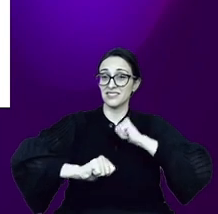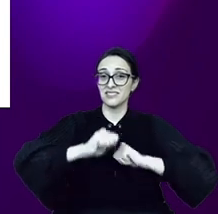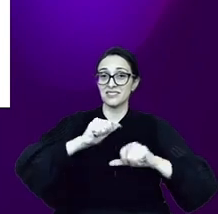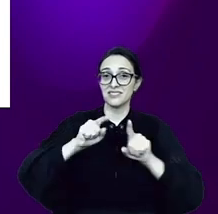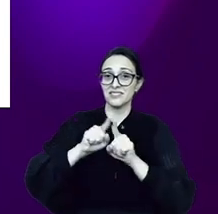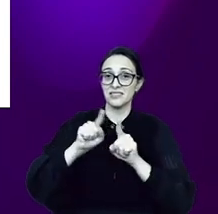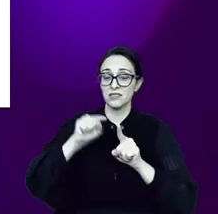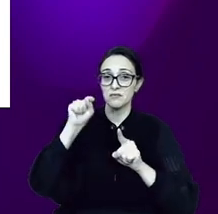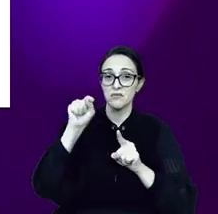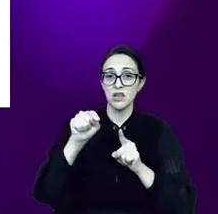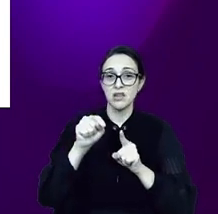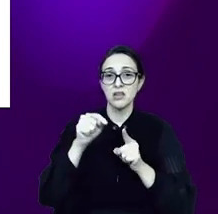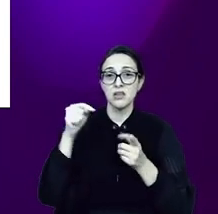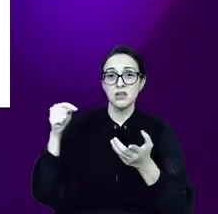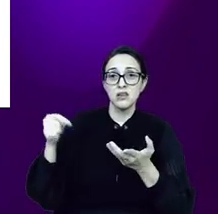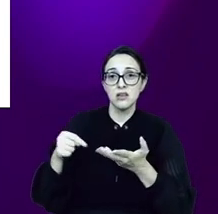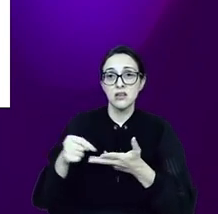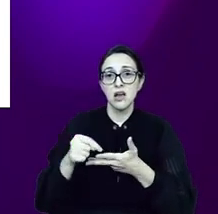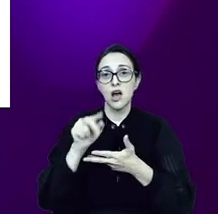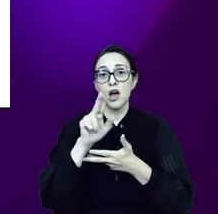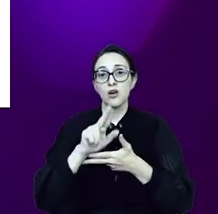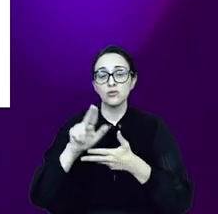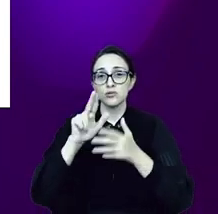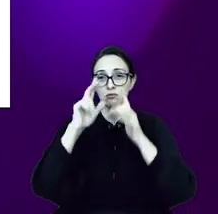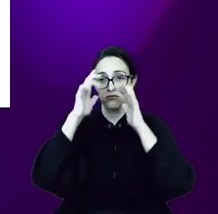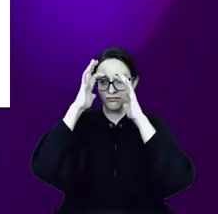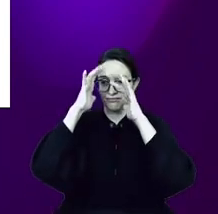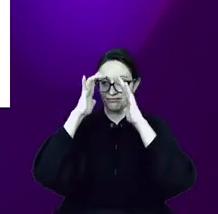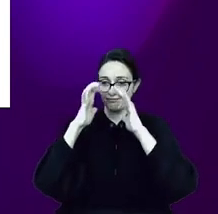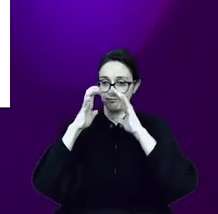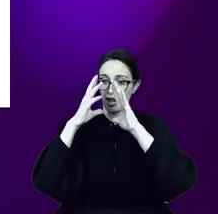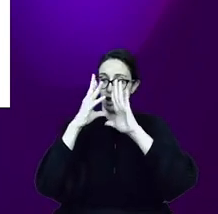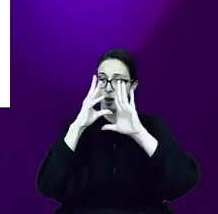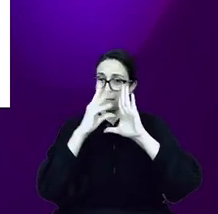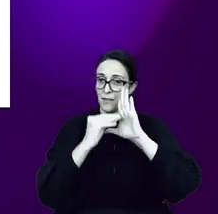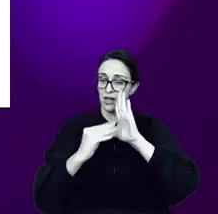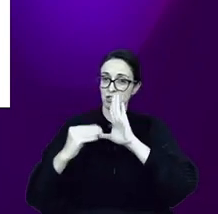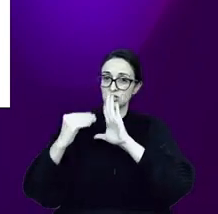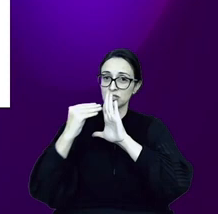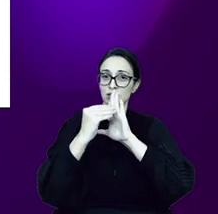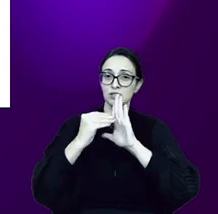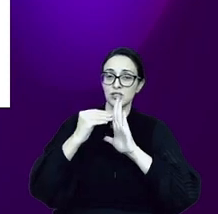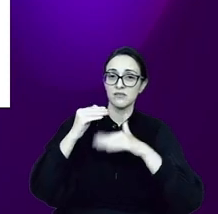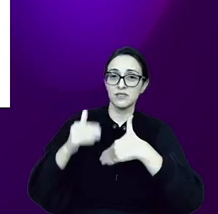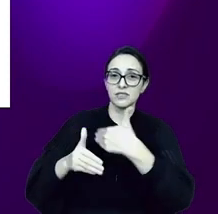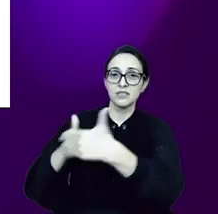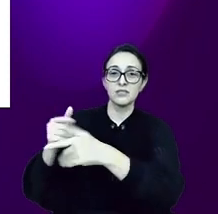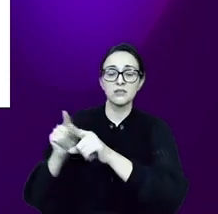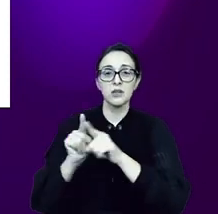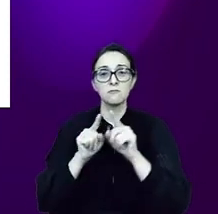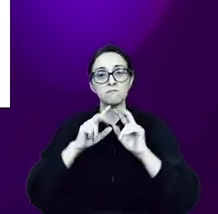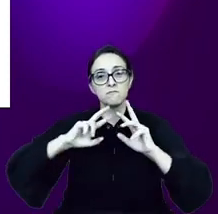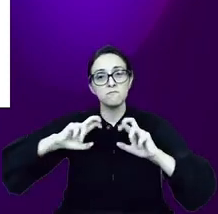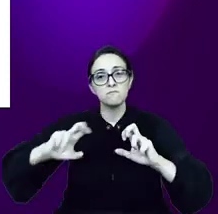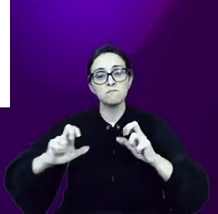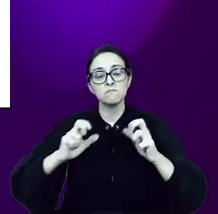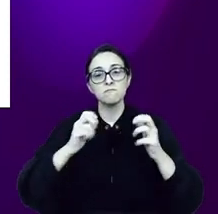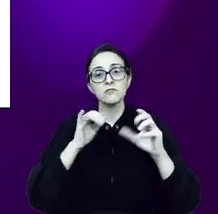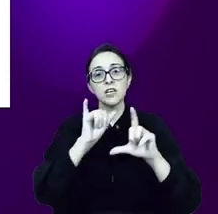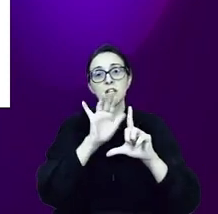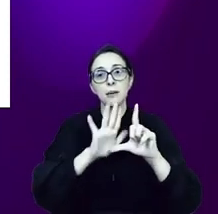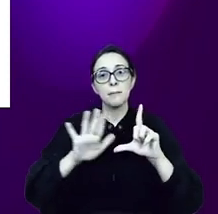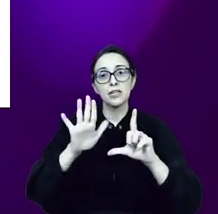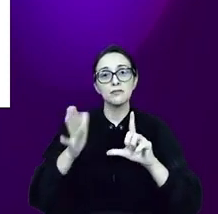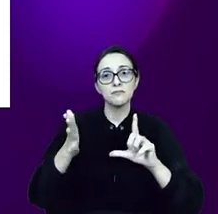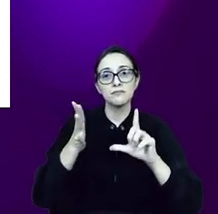com esse componente. Então, o uso da neuroimagem avançada. Aqui um estudo que o nosso grupo fez analisando coeficientes de